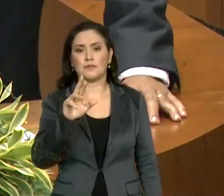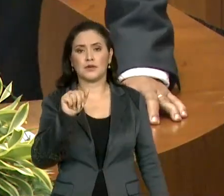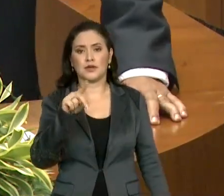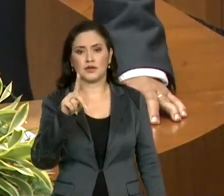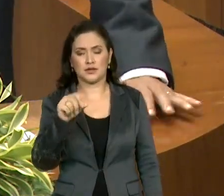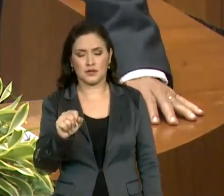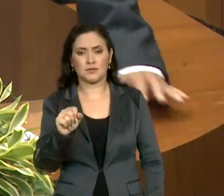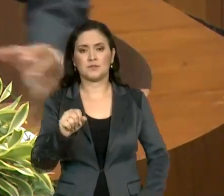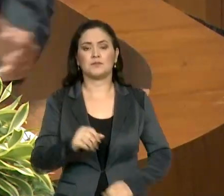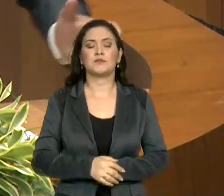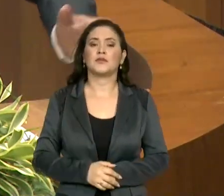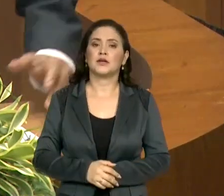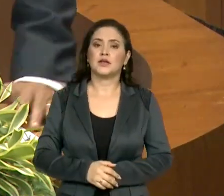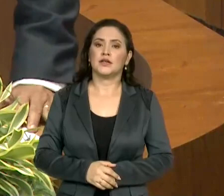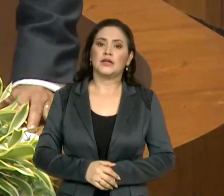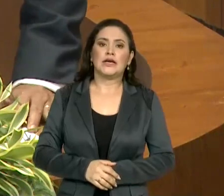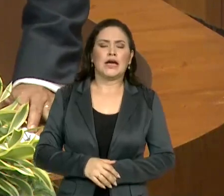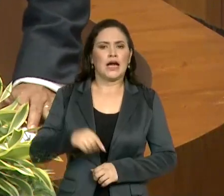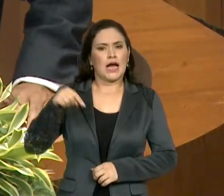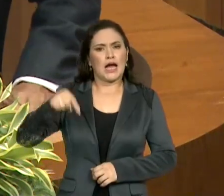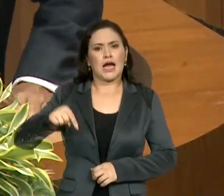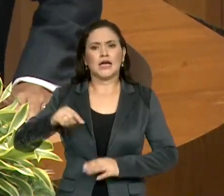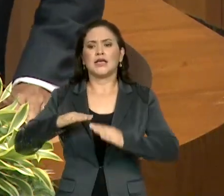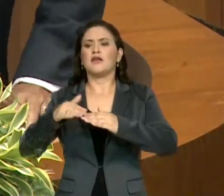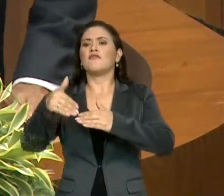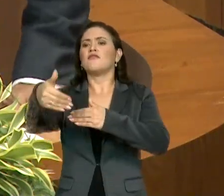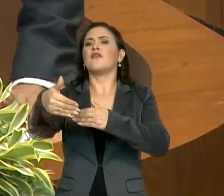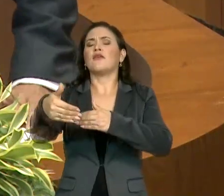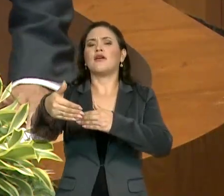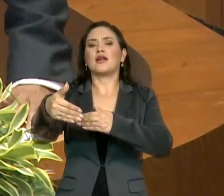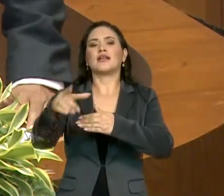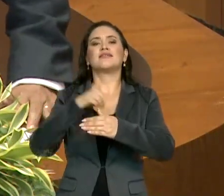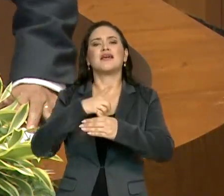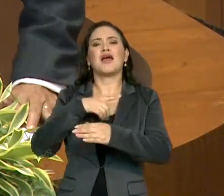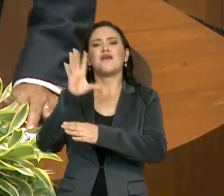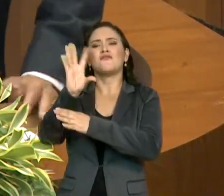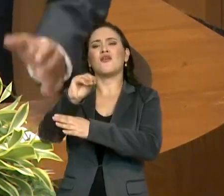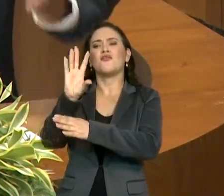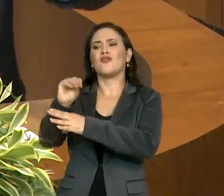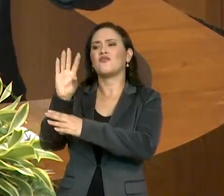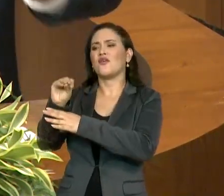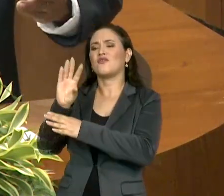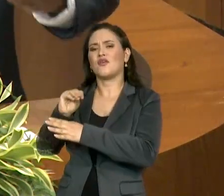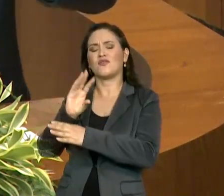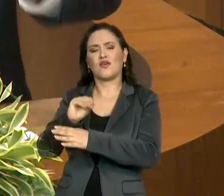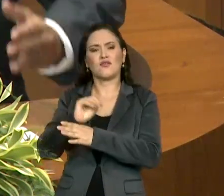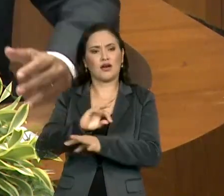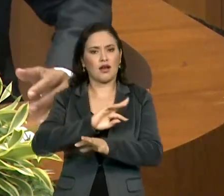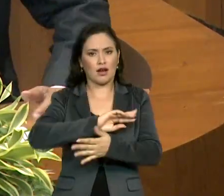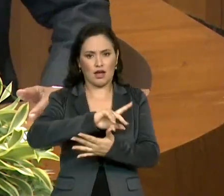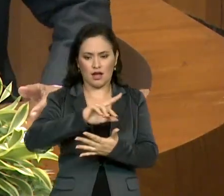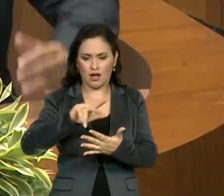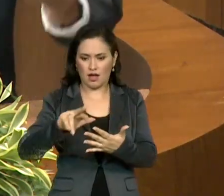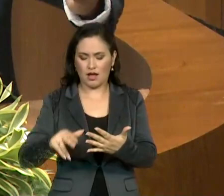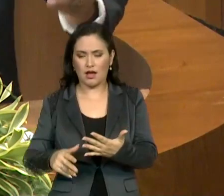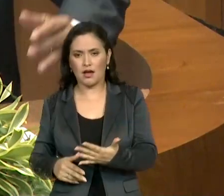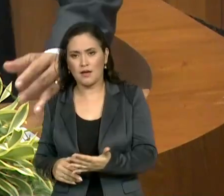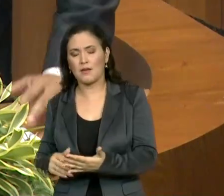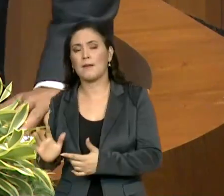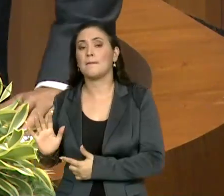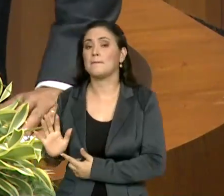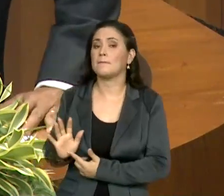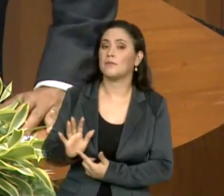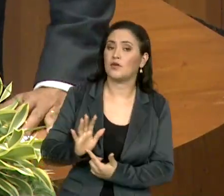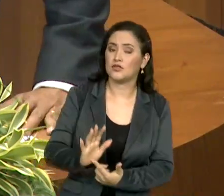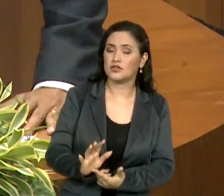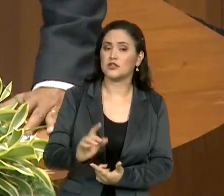entrada, nós temos várias fotografias, deputado Florencio Neto, deputado Ricardo, né, retratando, concluindo, presidente,